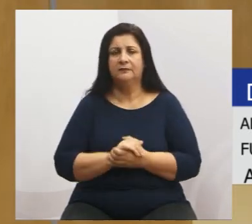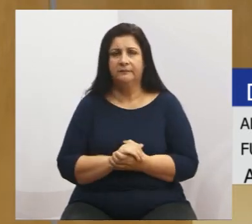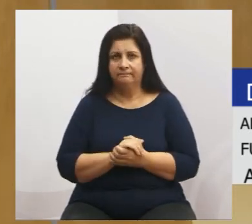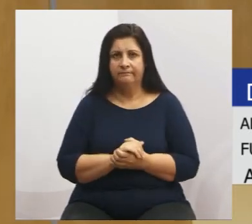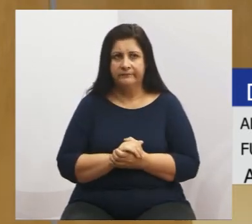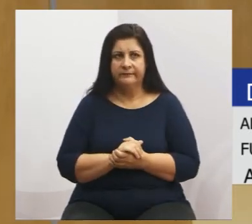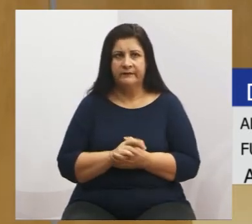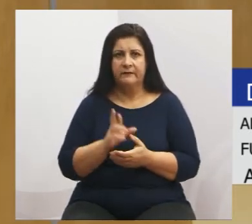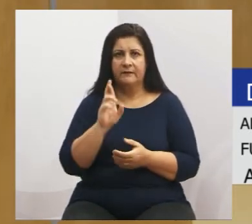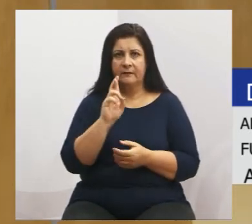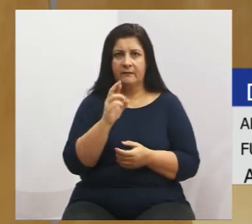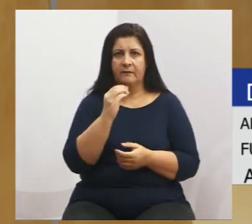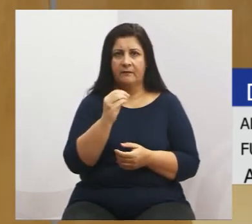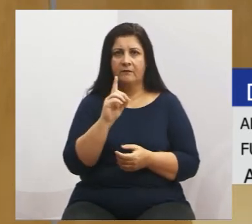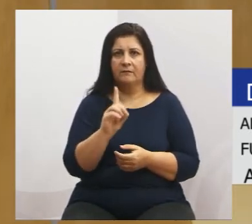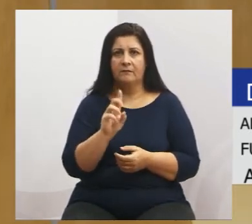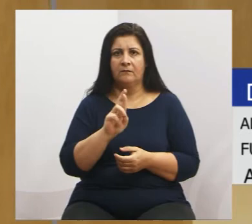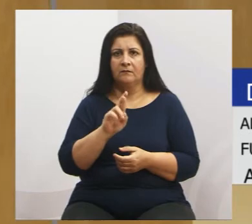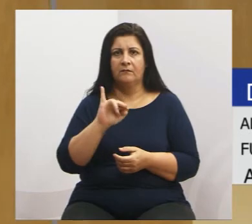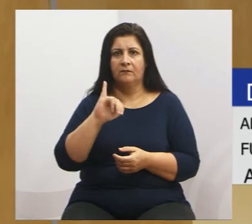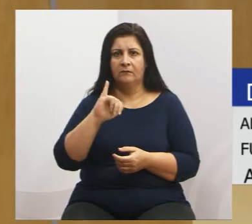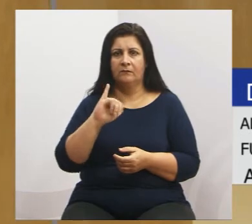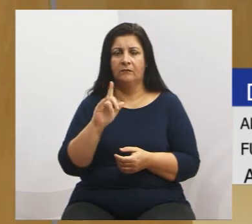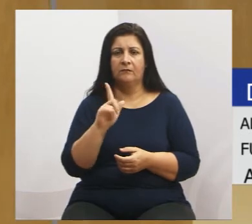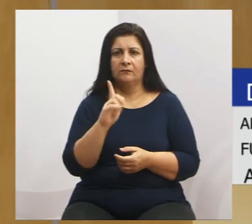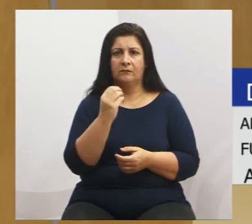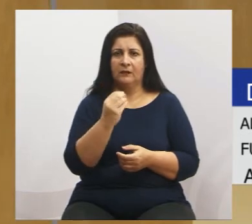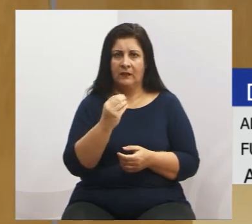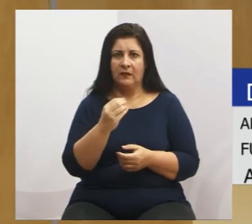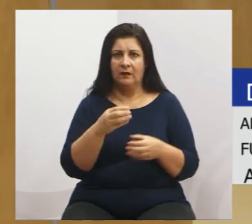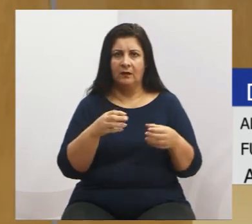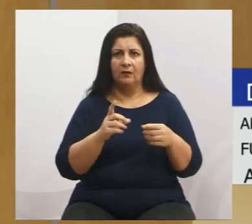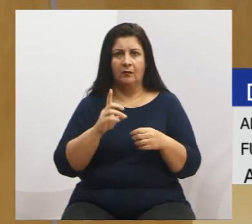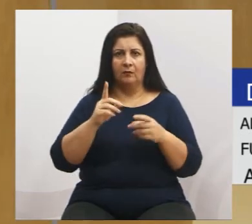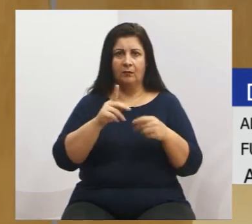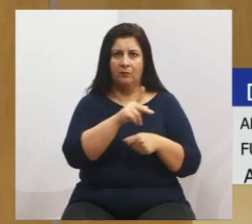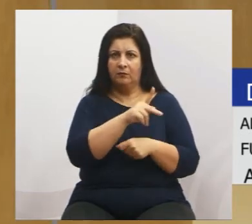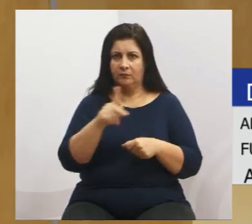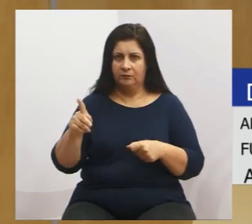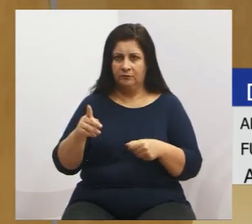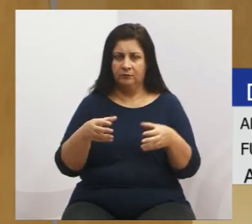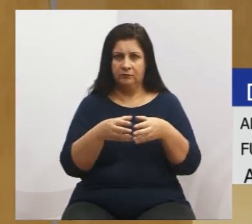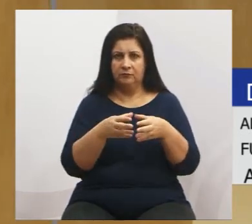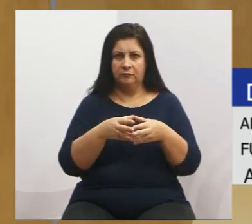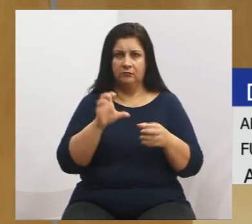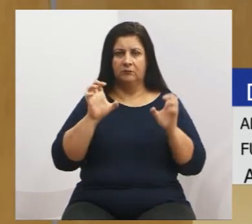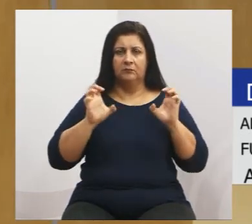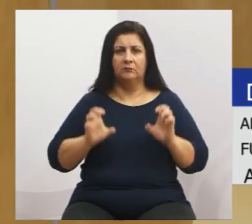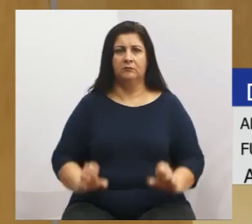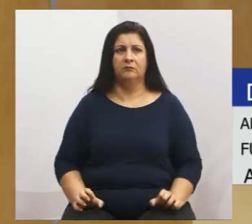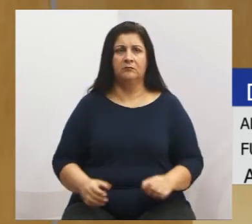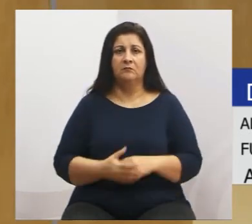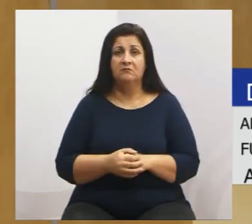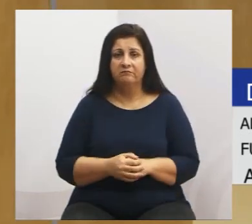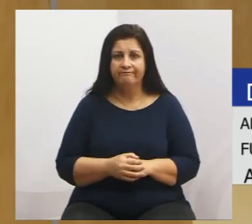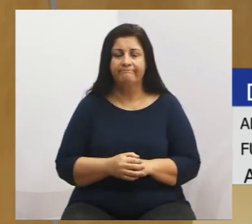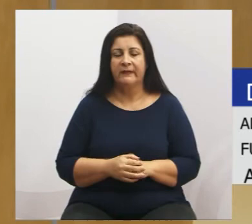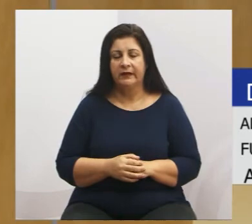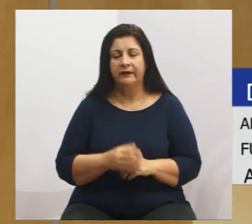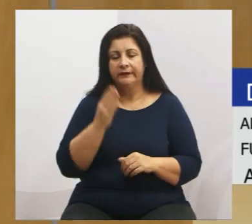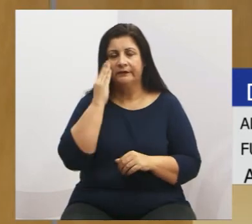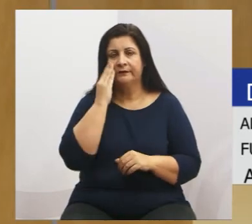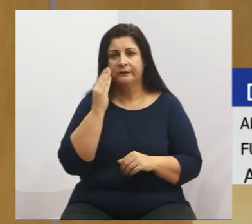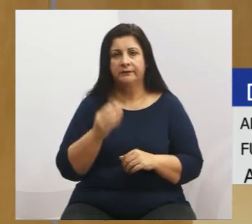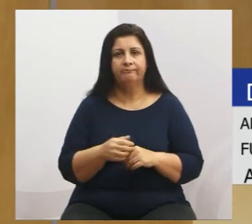Doutor Rodrigo é o presidente da comissão de ética. Até hoje não devolveu para a prefeitura e nem para